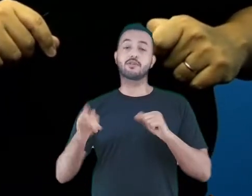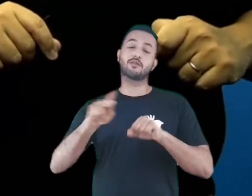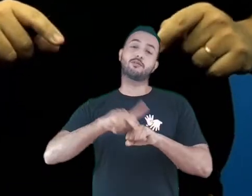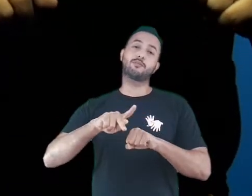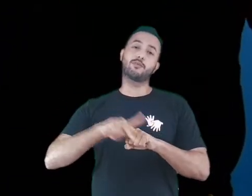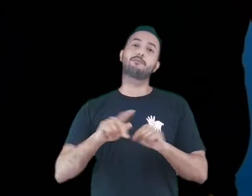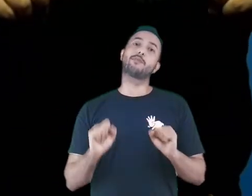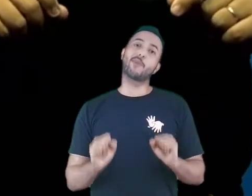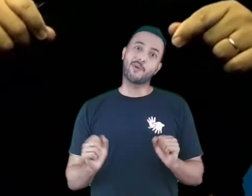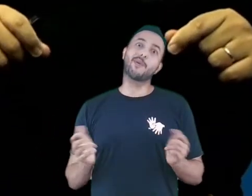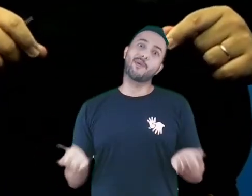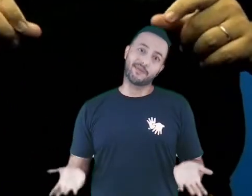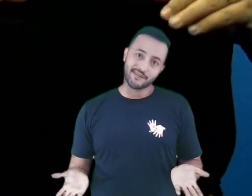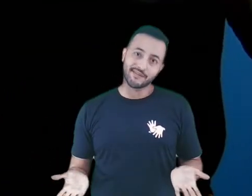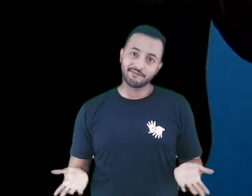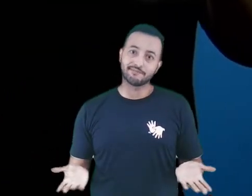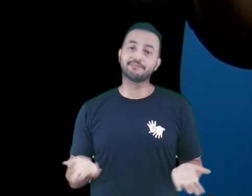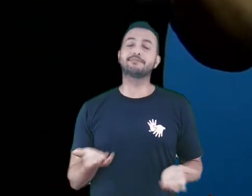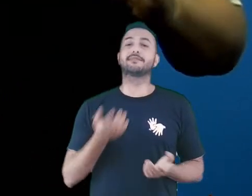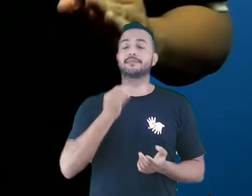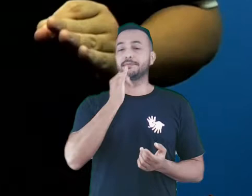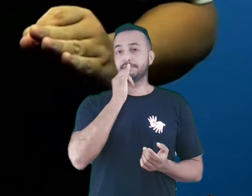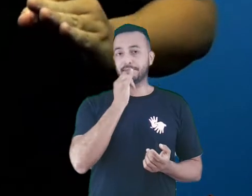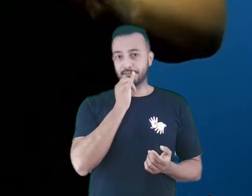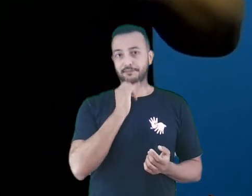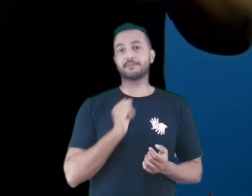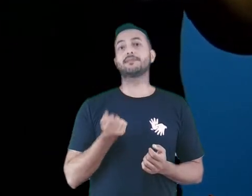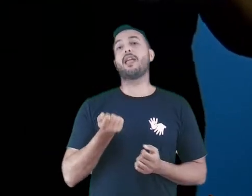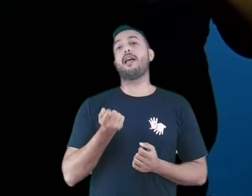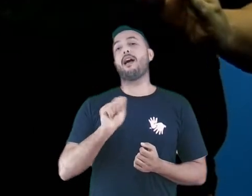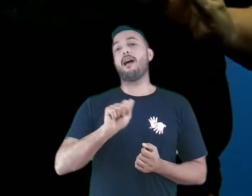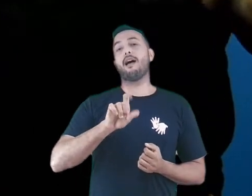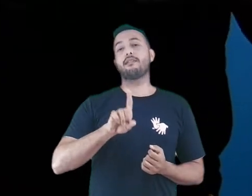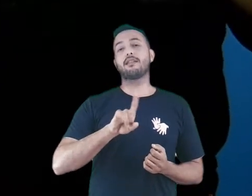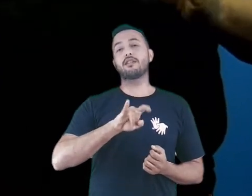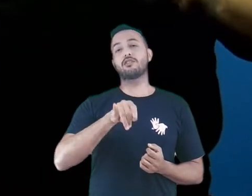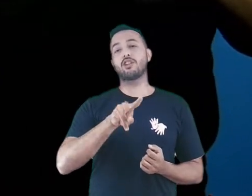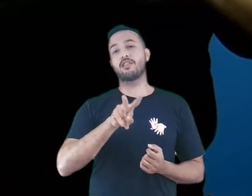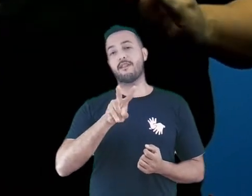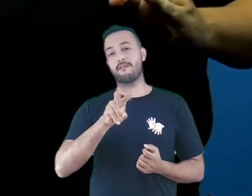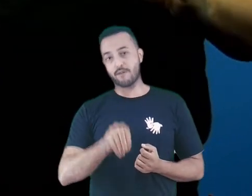podem ter, Como é o caso dos adjetivos e